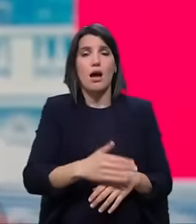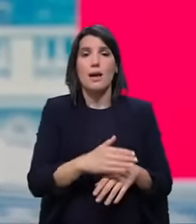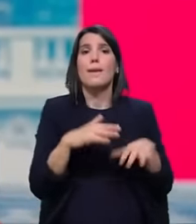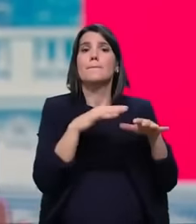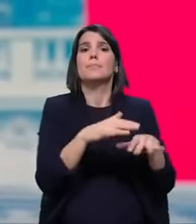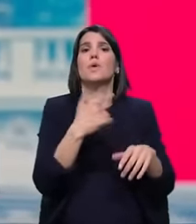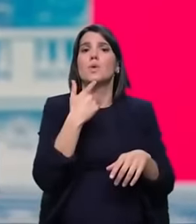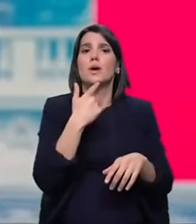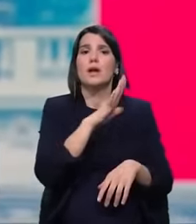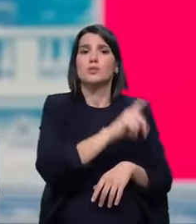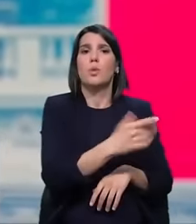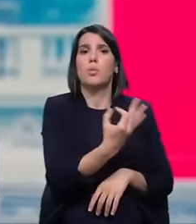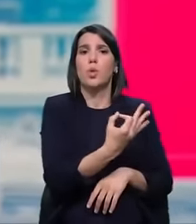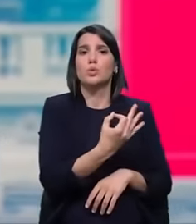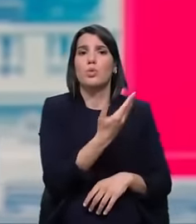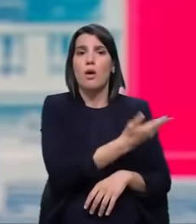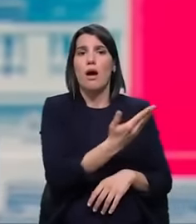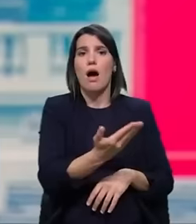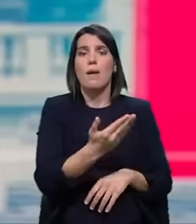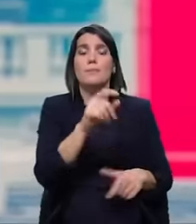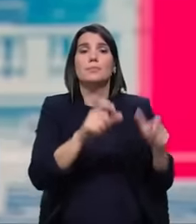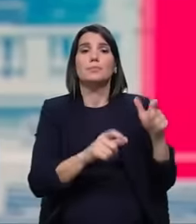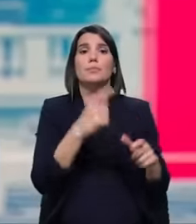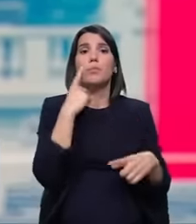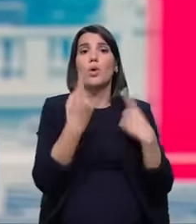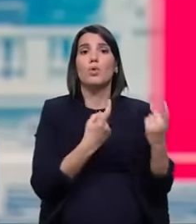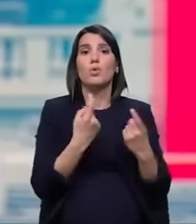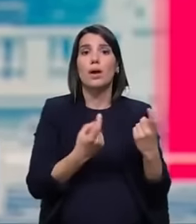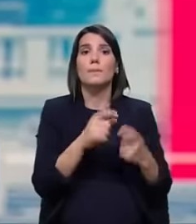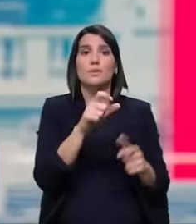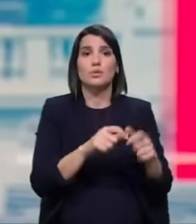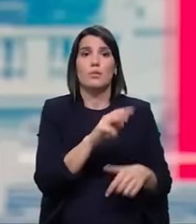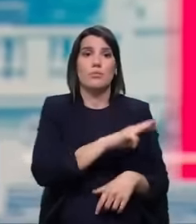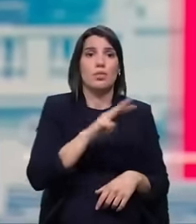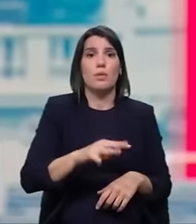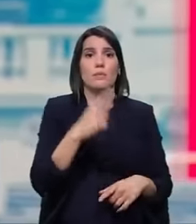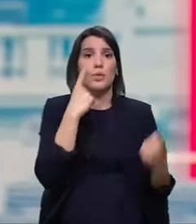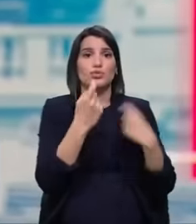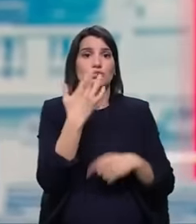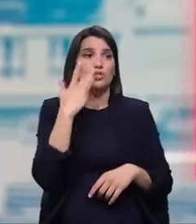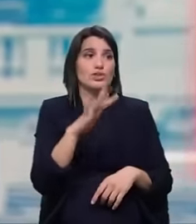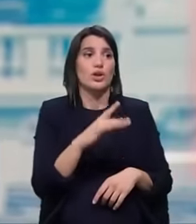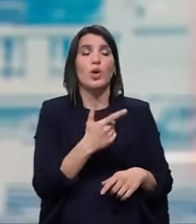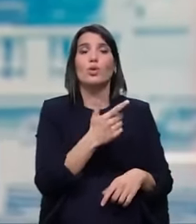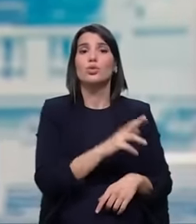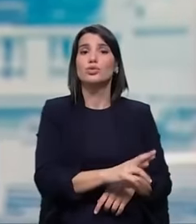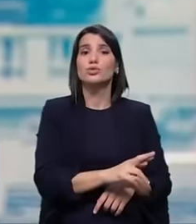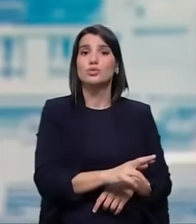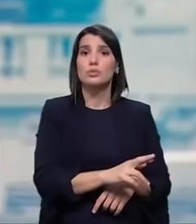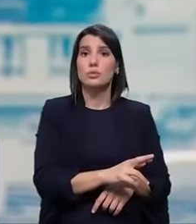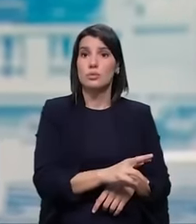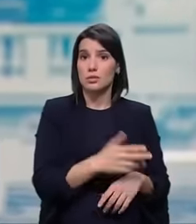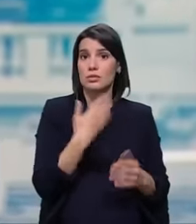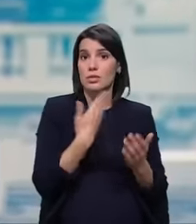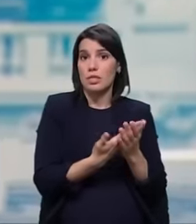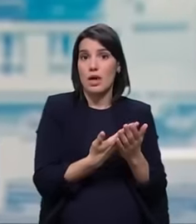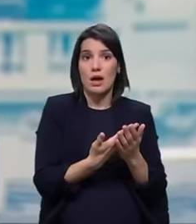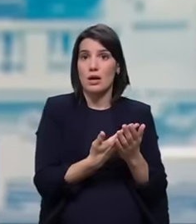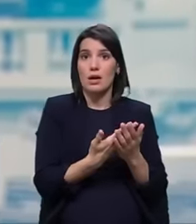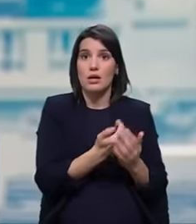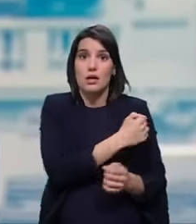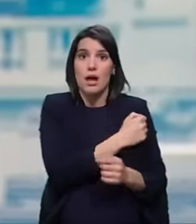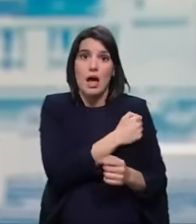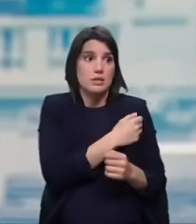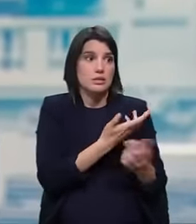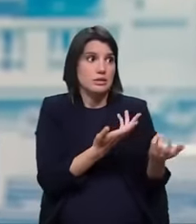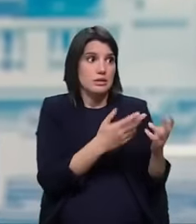Porto, existe uma oferta, uma procura por parte de milionário, de procura estrangeira de luxo, que está a pressionar o mercado